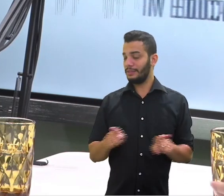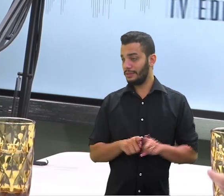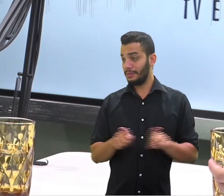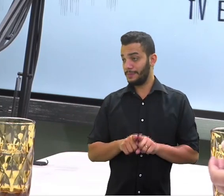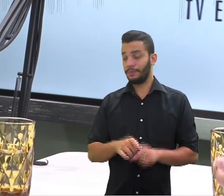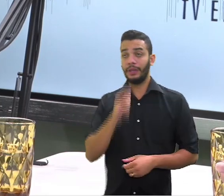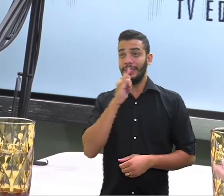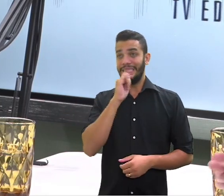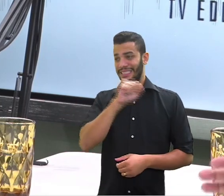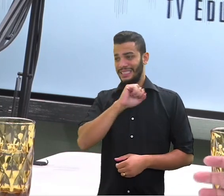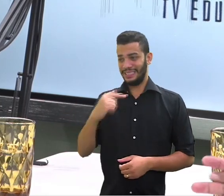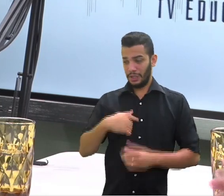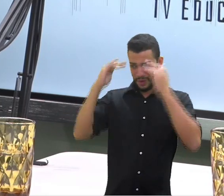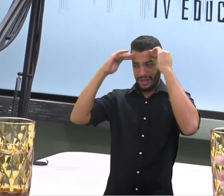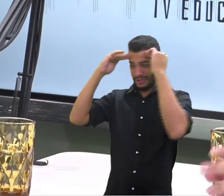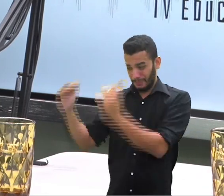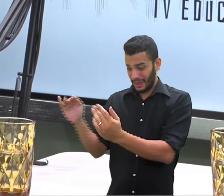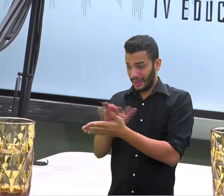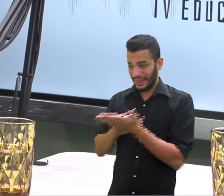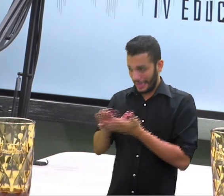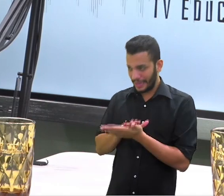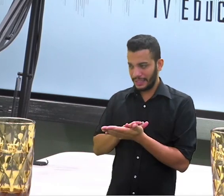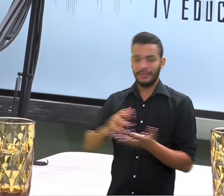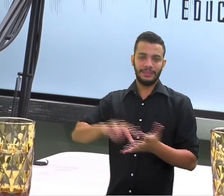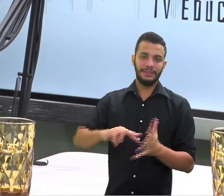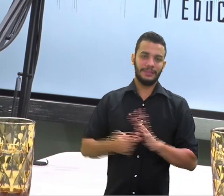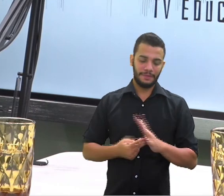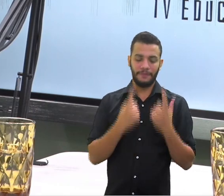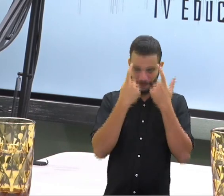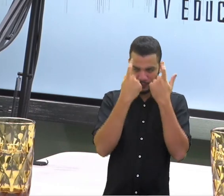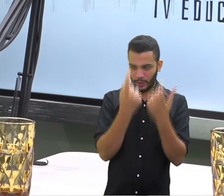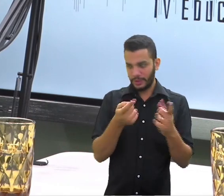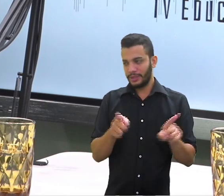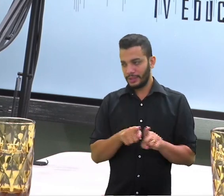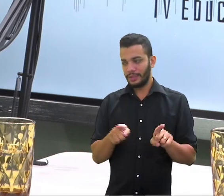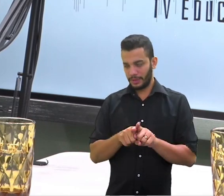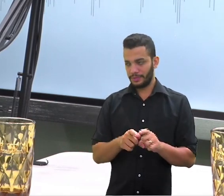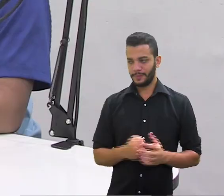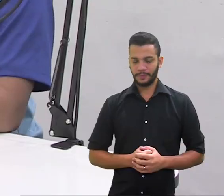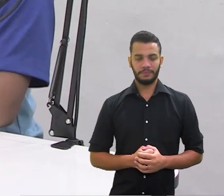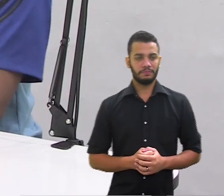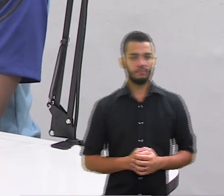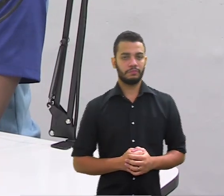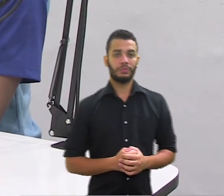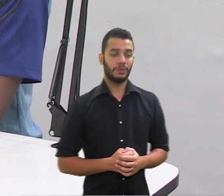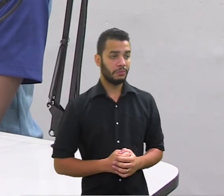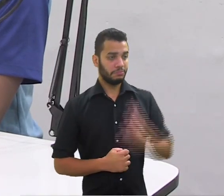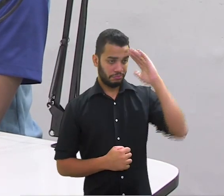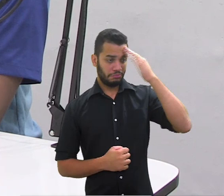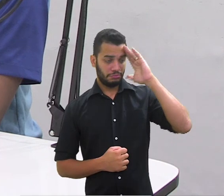tipo de desrespeito para com o funcionário público e para com o outro também, aluno. Também. E na sua opinião, o que